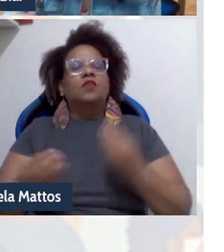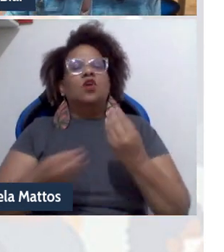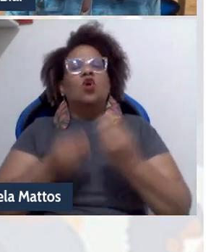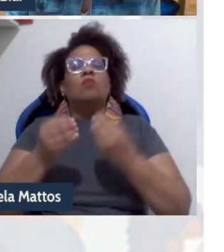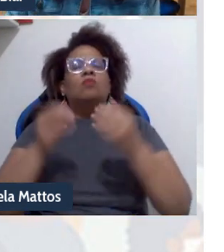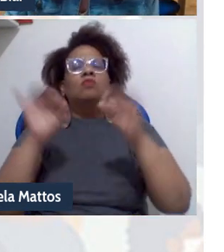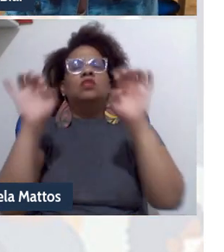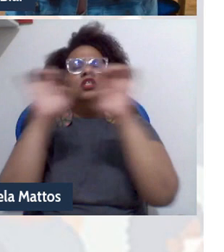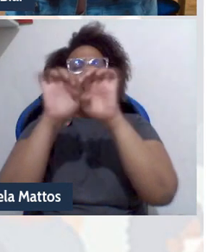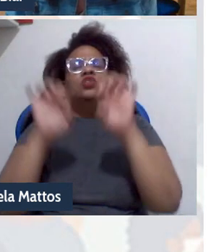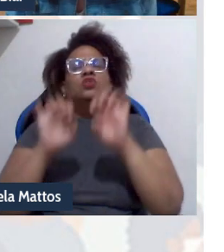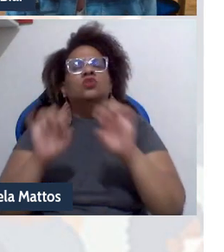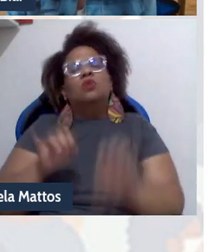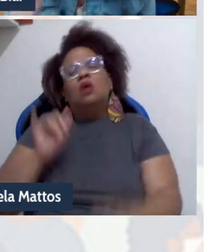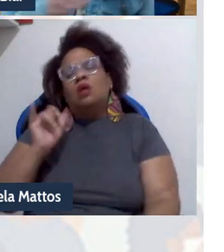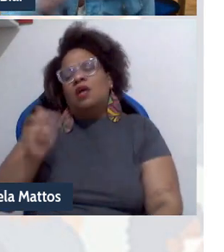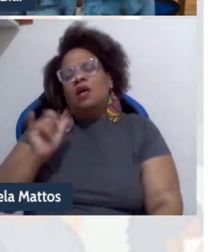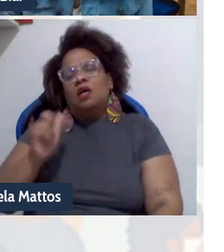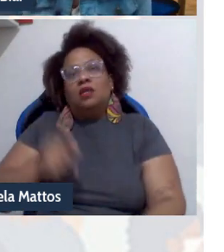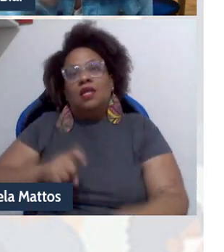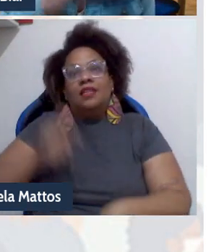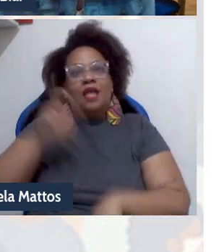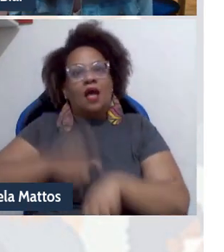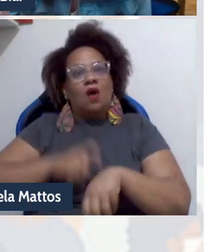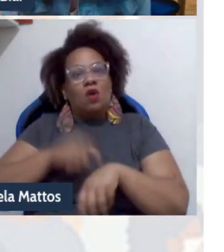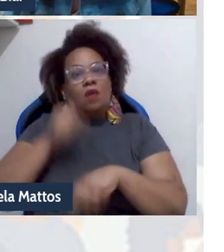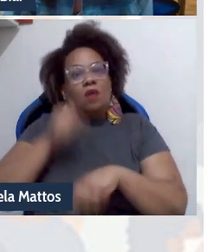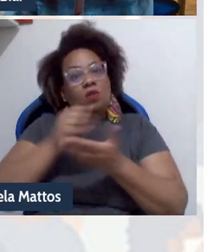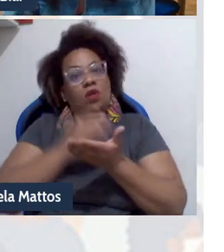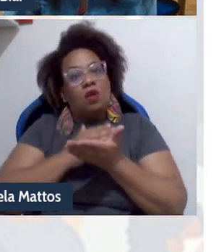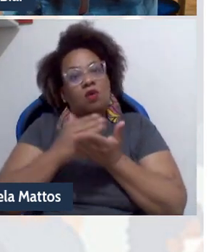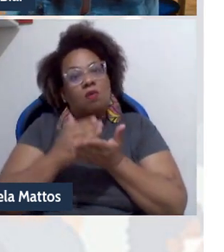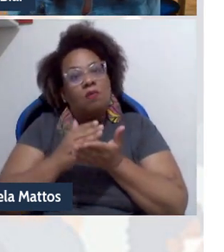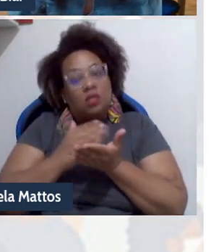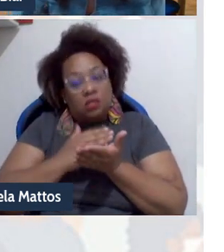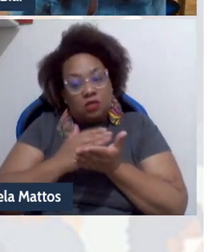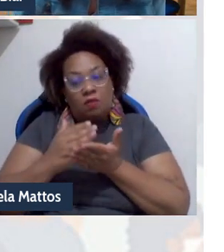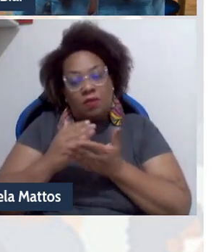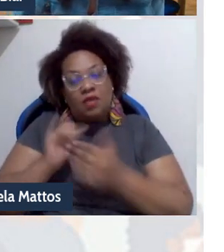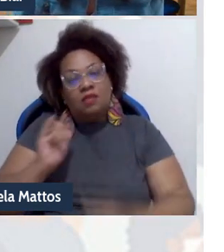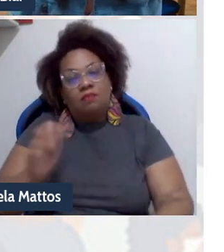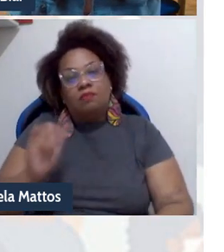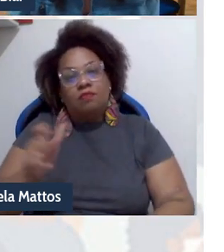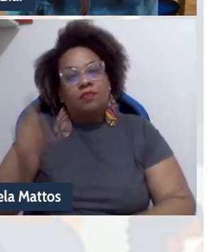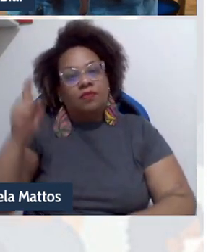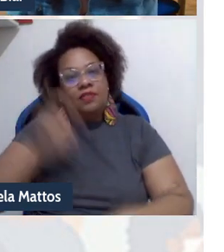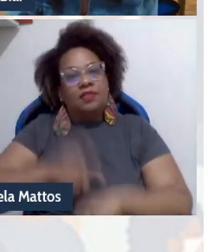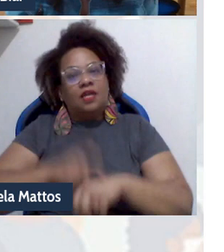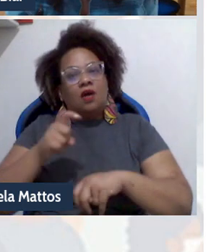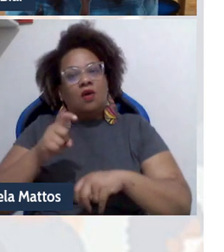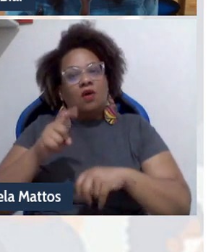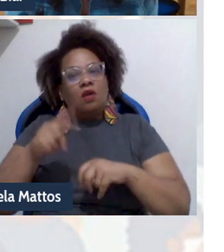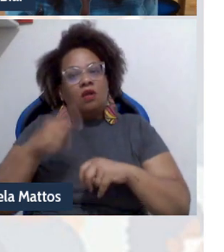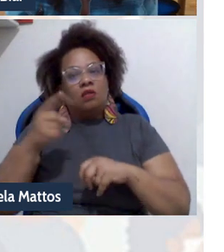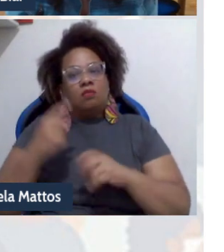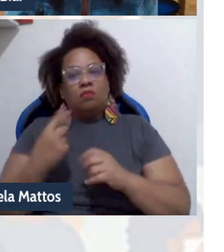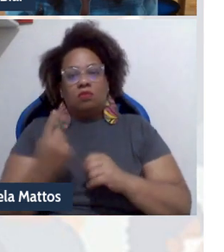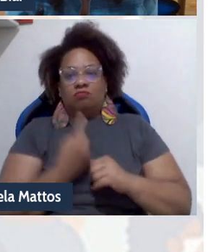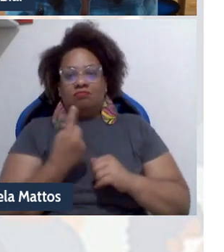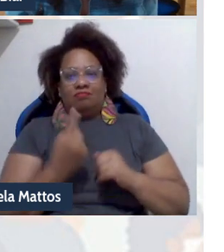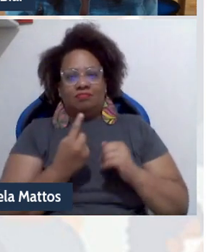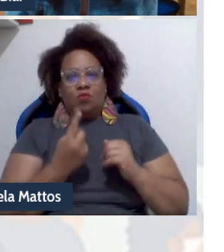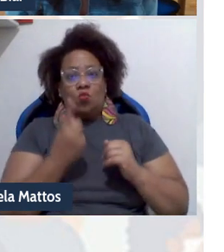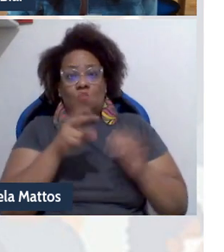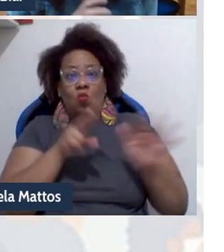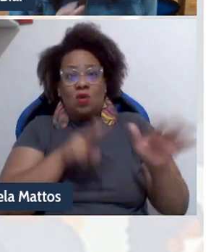começa imediatamente, começa a narrativa, né, o ponto de início imediatamente após o isolamento, né, uma semana